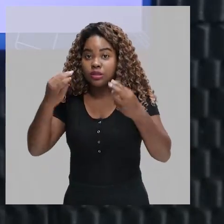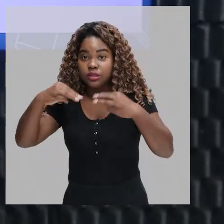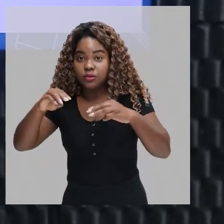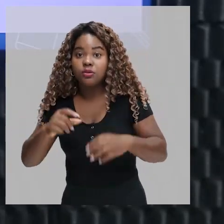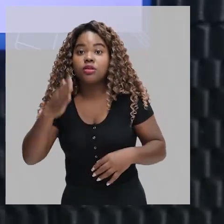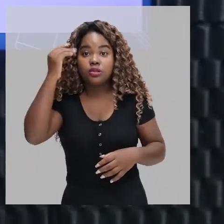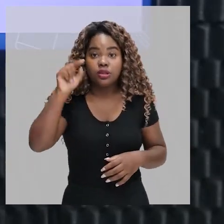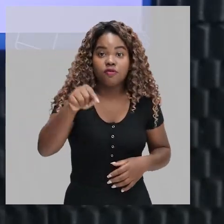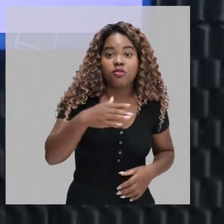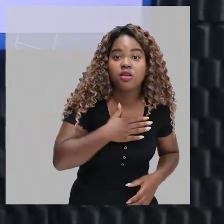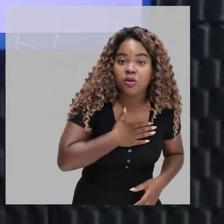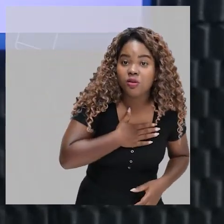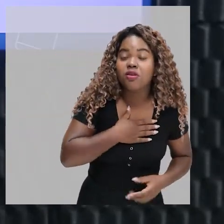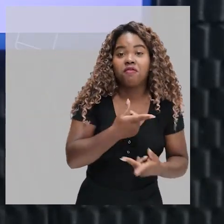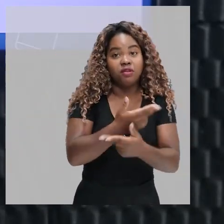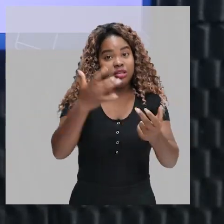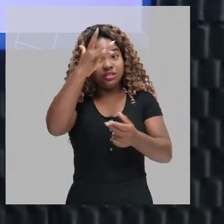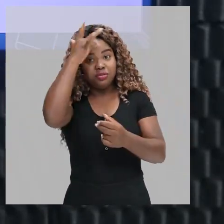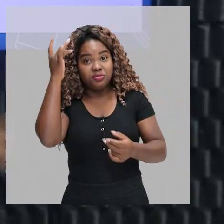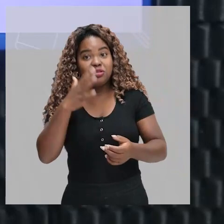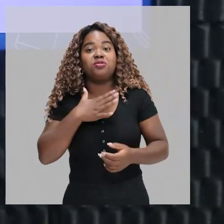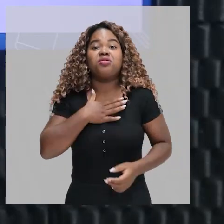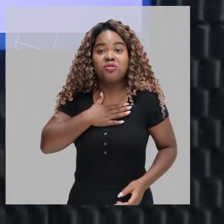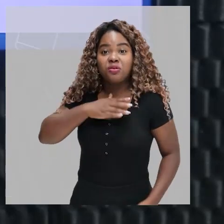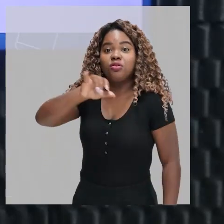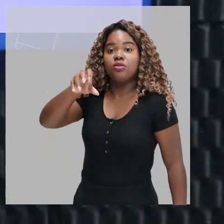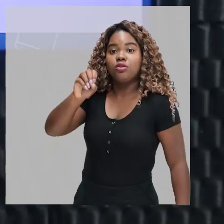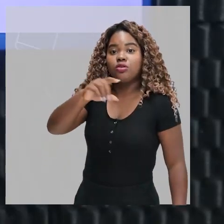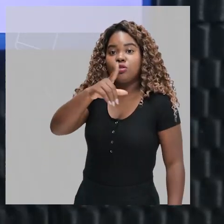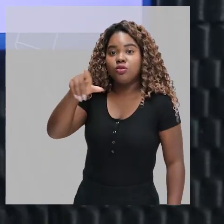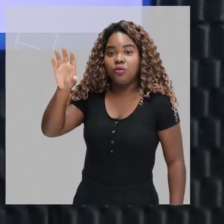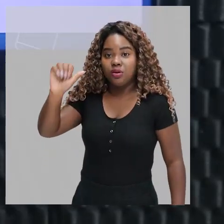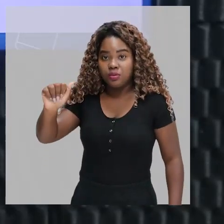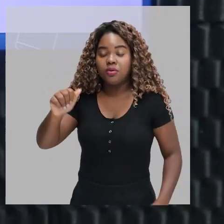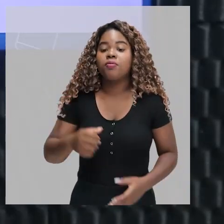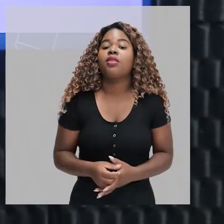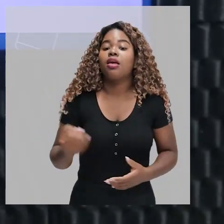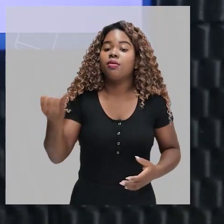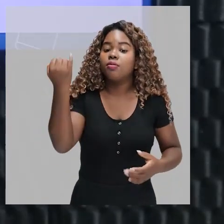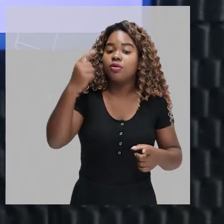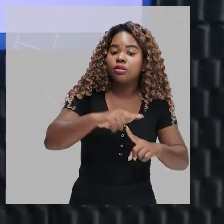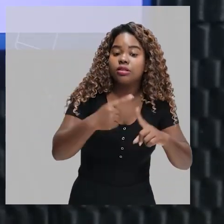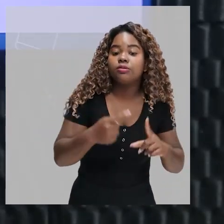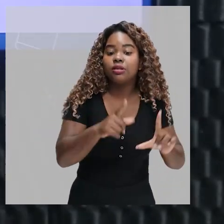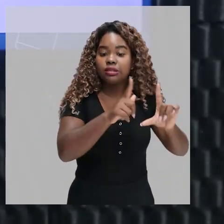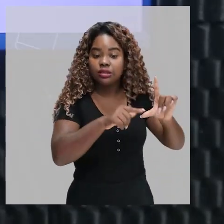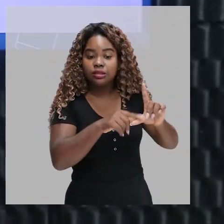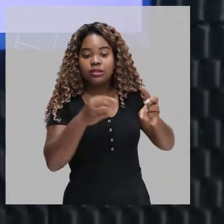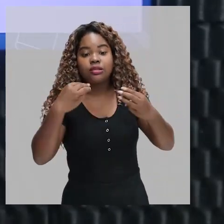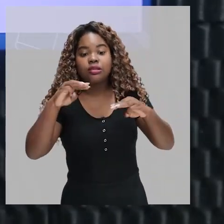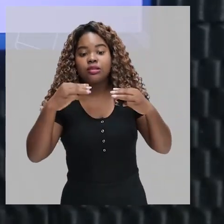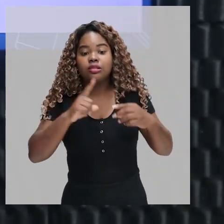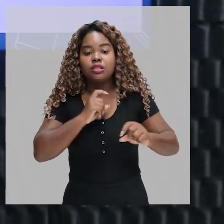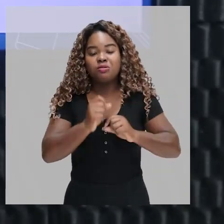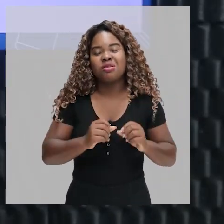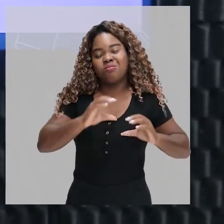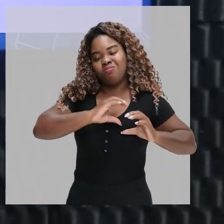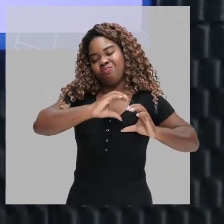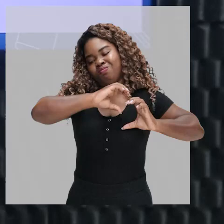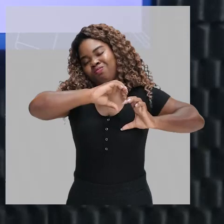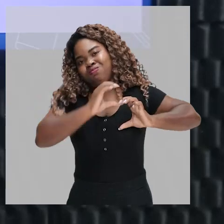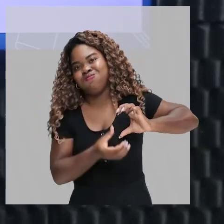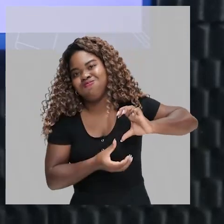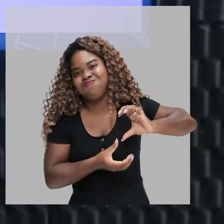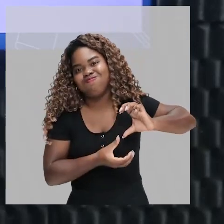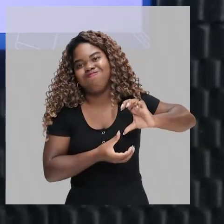muito muito chuchu gosta do João Gomes é interessante mas essa letra aí puxa Para quê Para o coração ferido